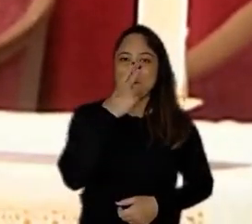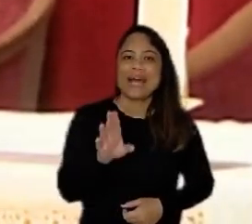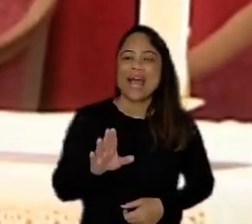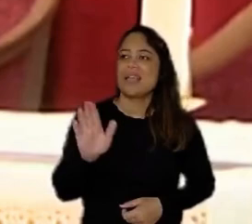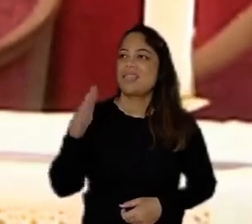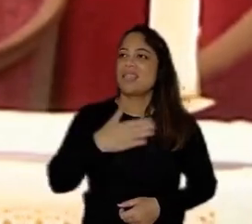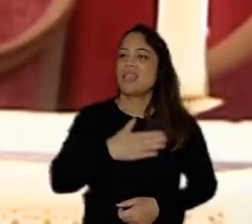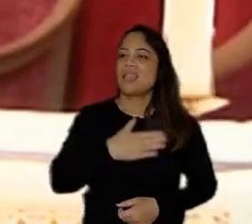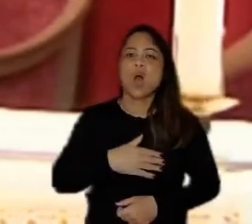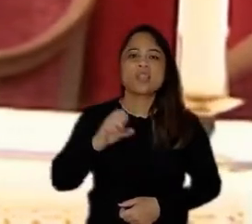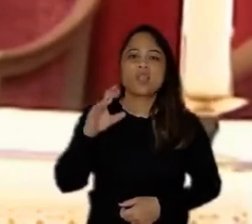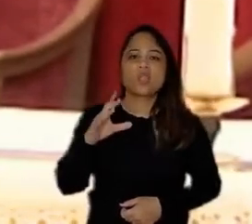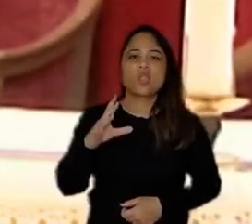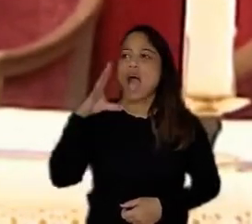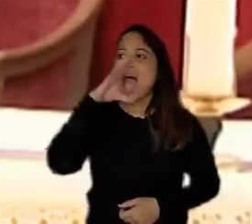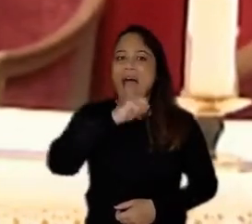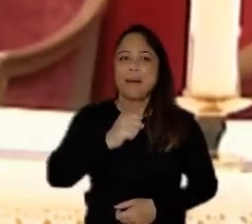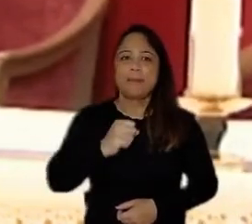pronto.